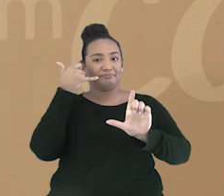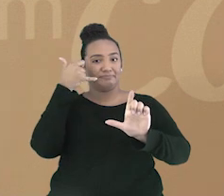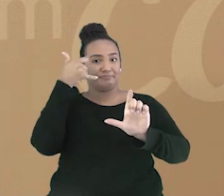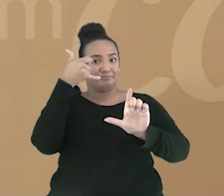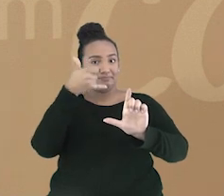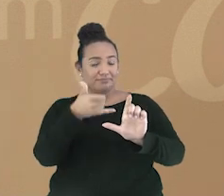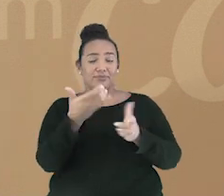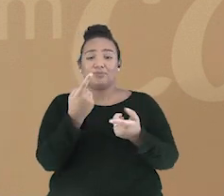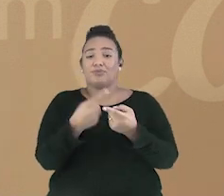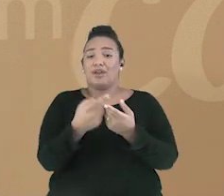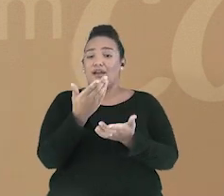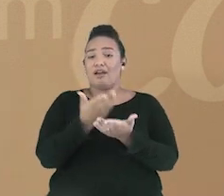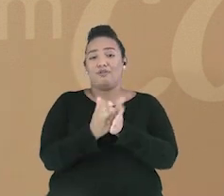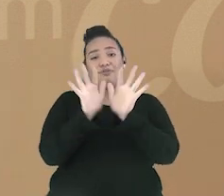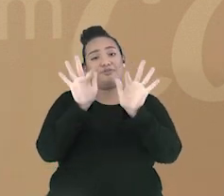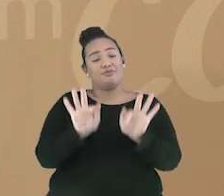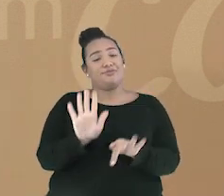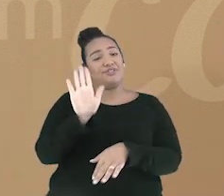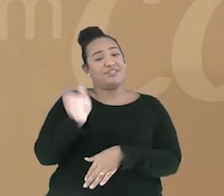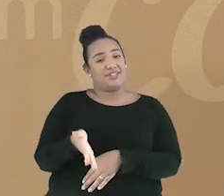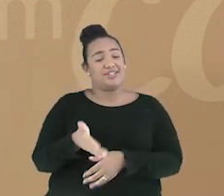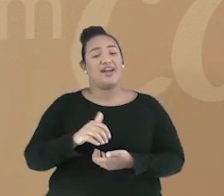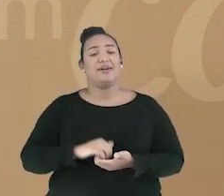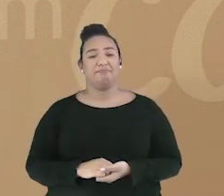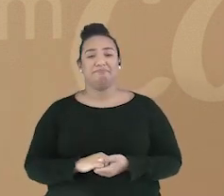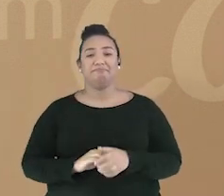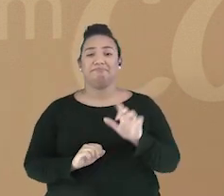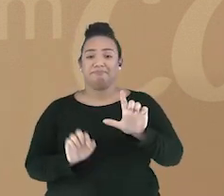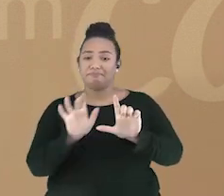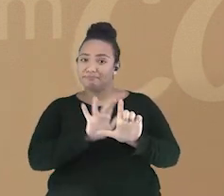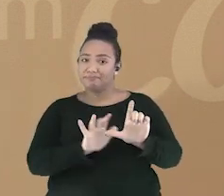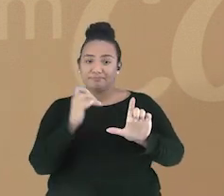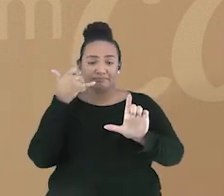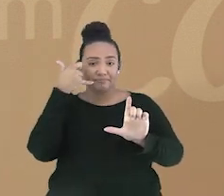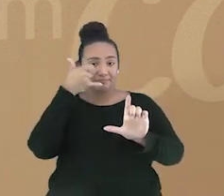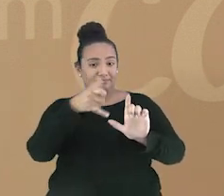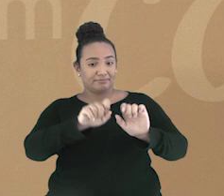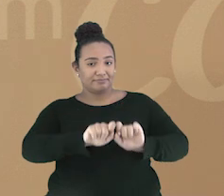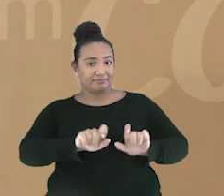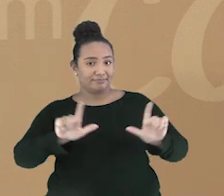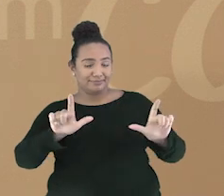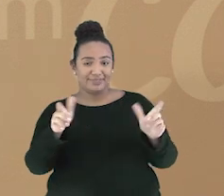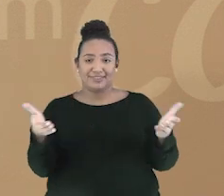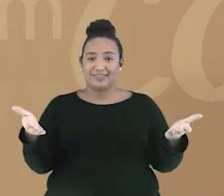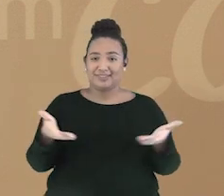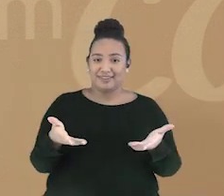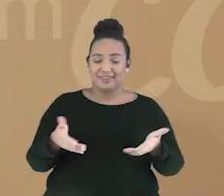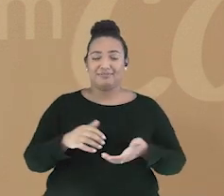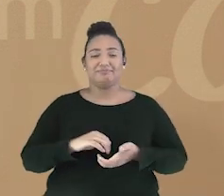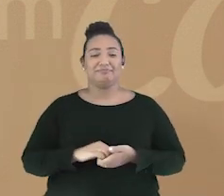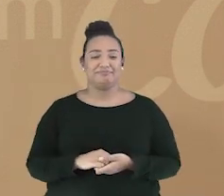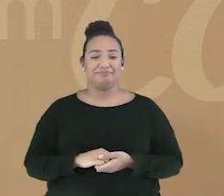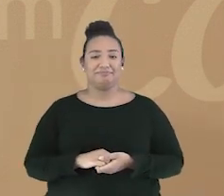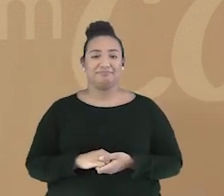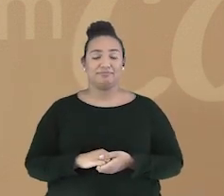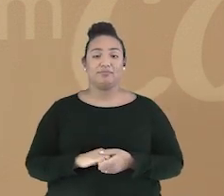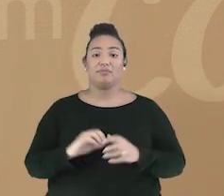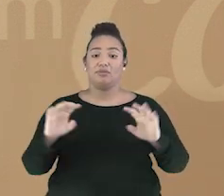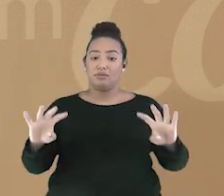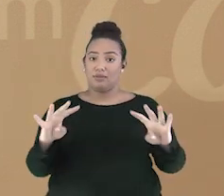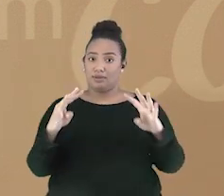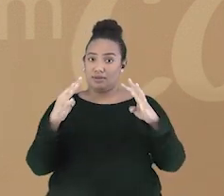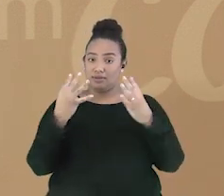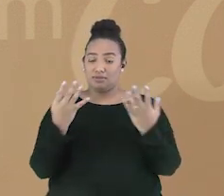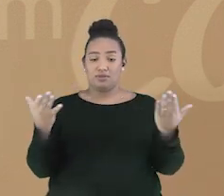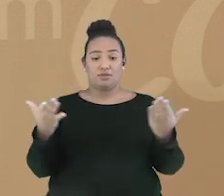fim. Aponte a câmera do seu celular para o QR Code que está aparecendo aí na sua tela. E muita atenção para